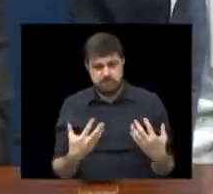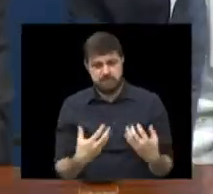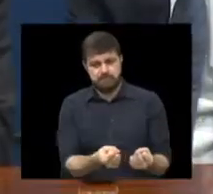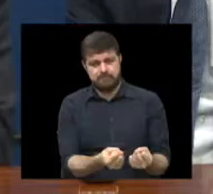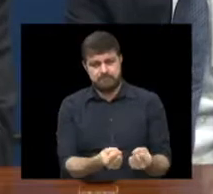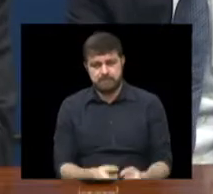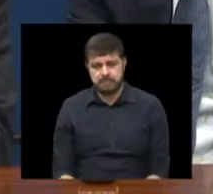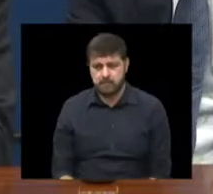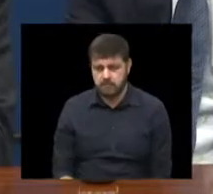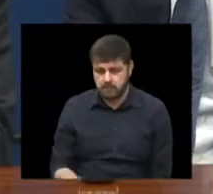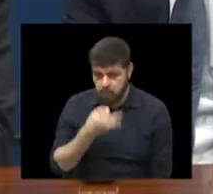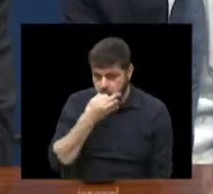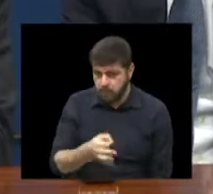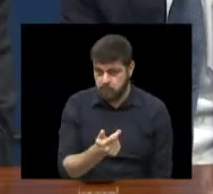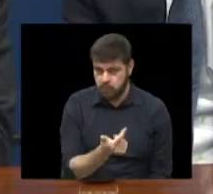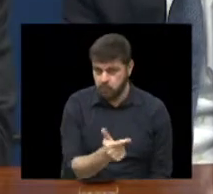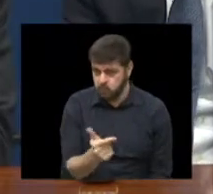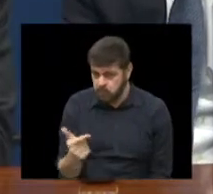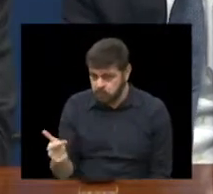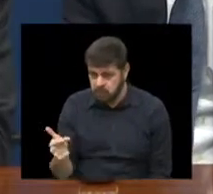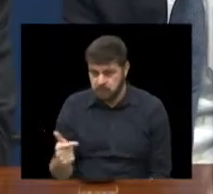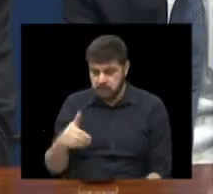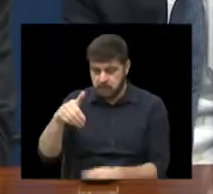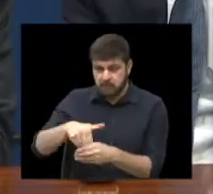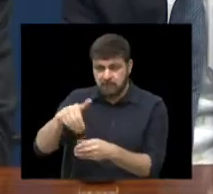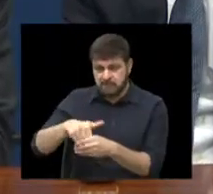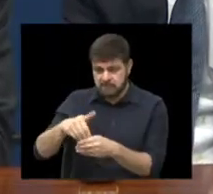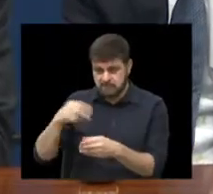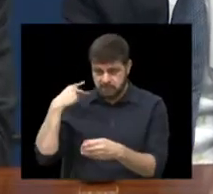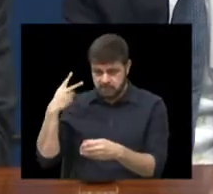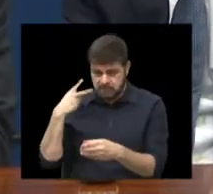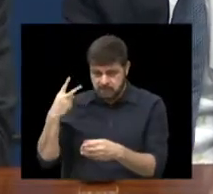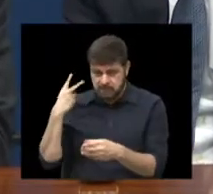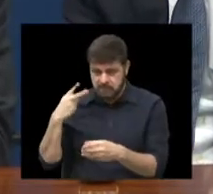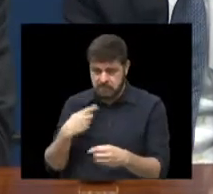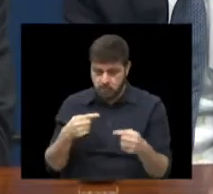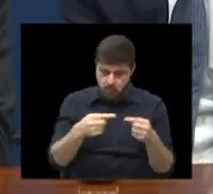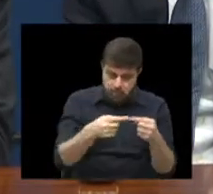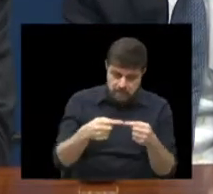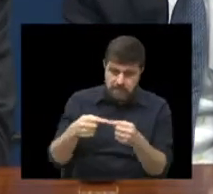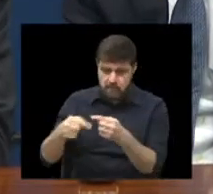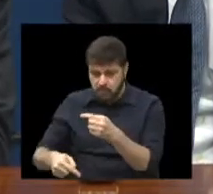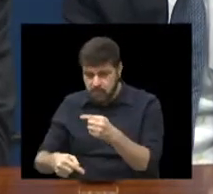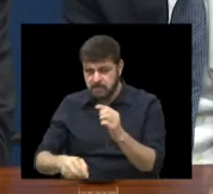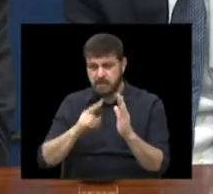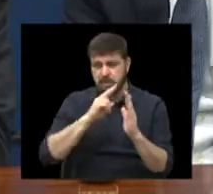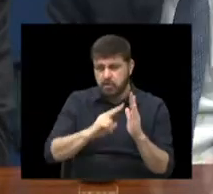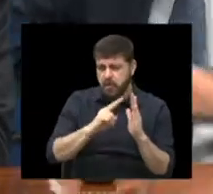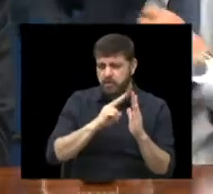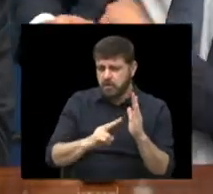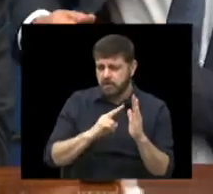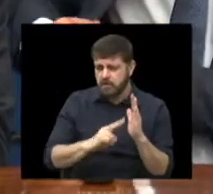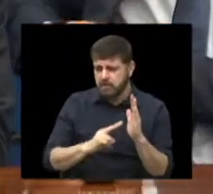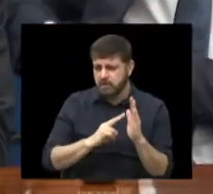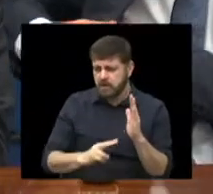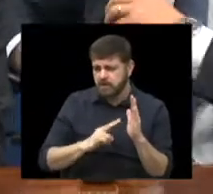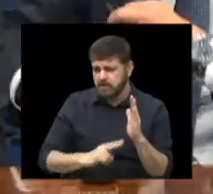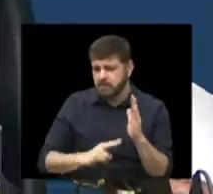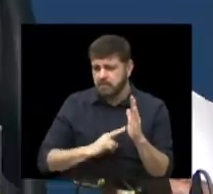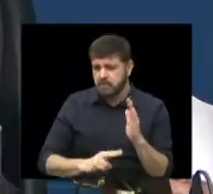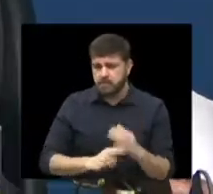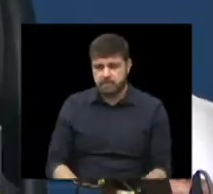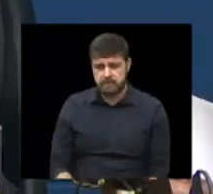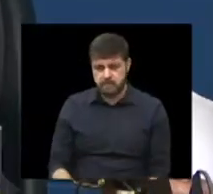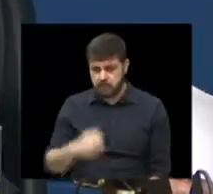Parecer favorável, não havendo o vereador discutir. Em votação, vereadores favoráveis dirão sim, contrários dirão não. Chamada de